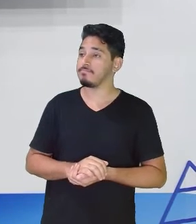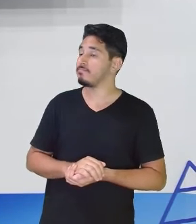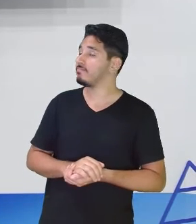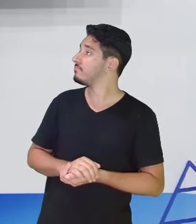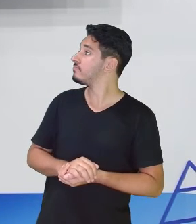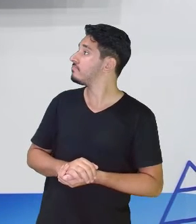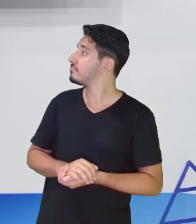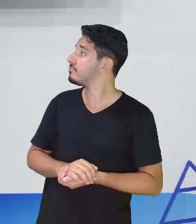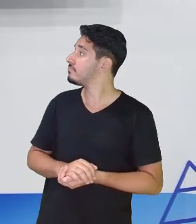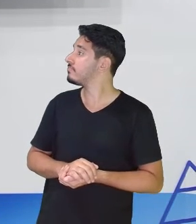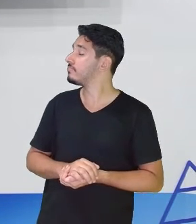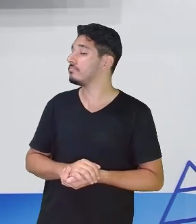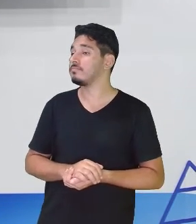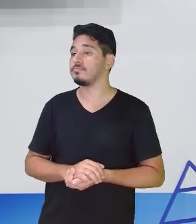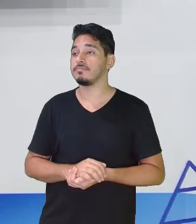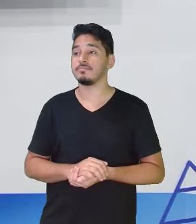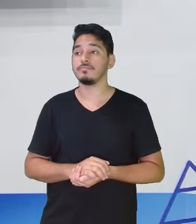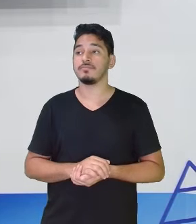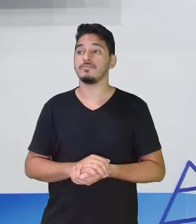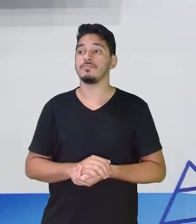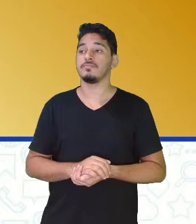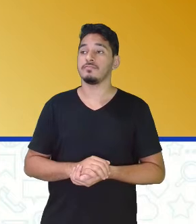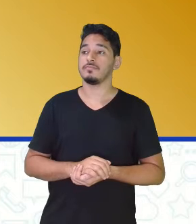alguns objetos. Vamos lá.